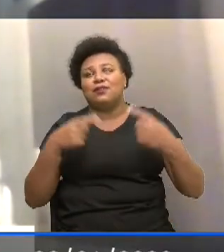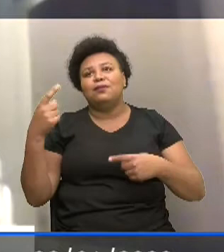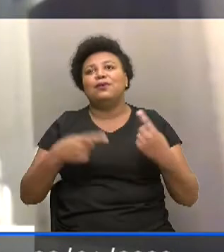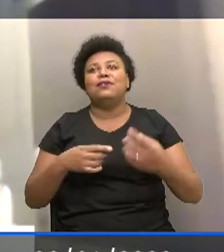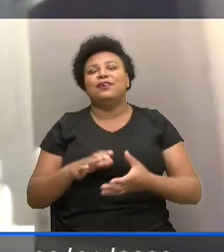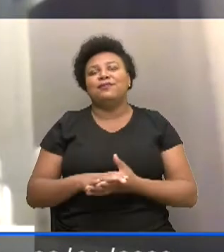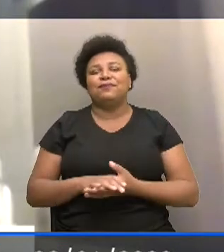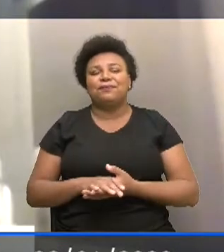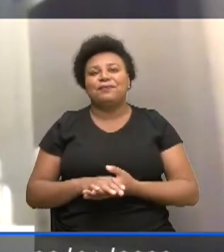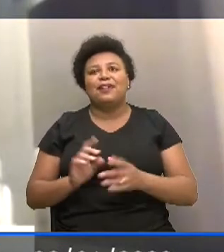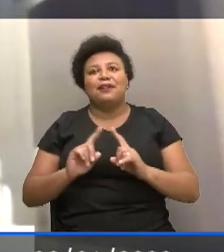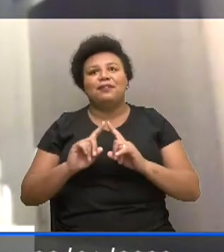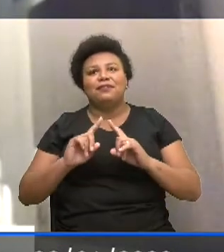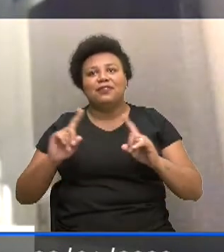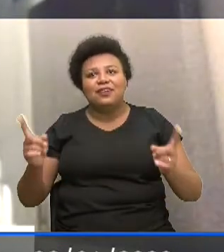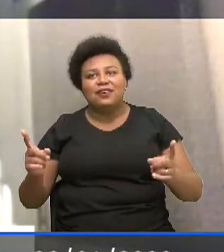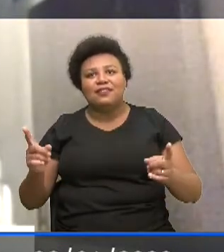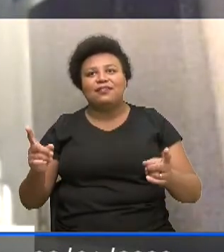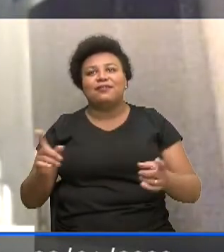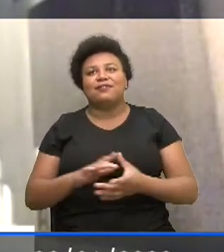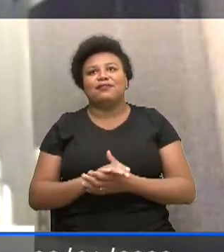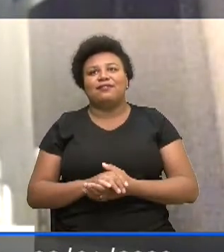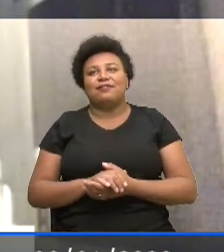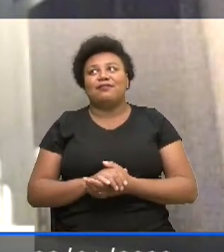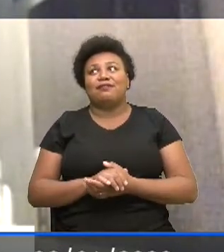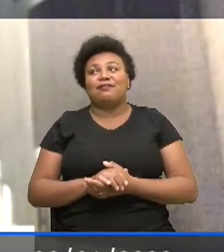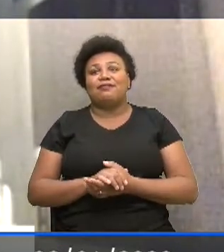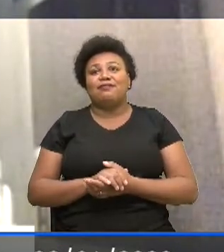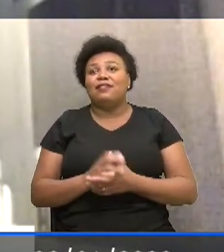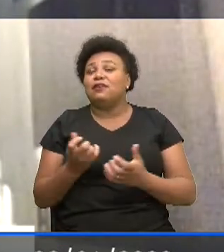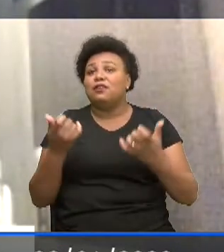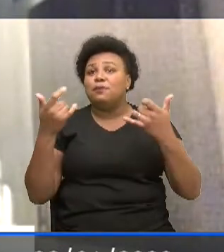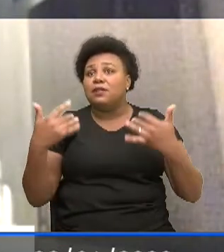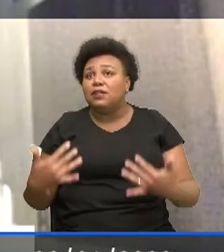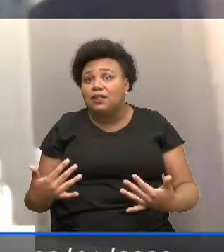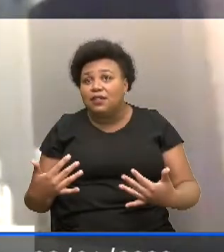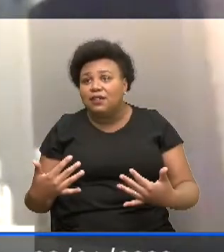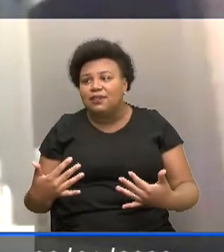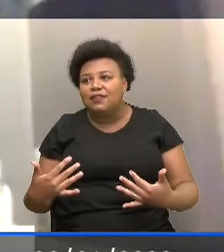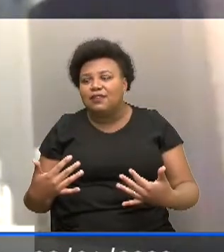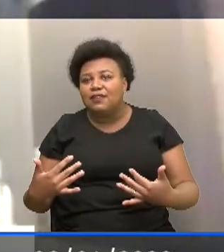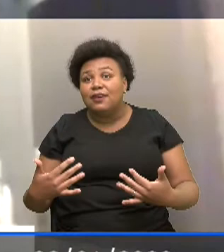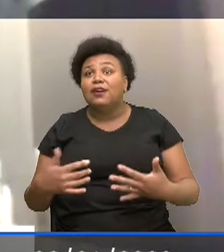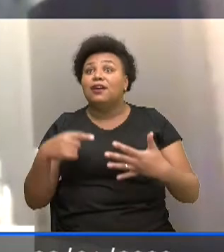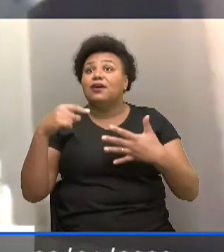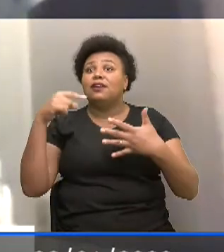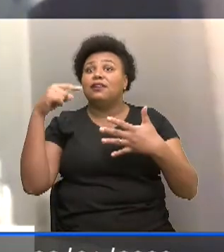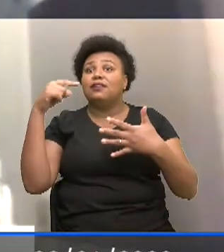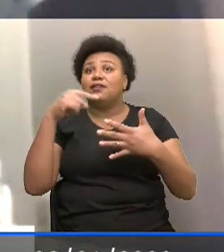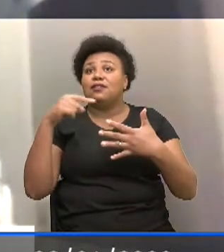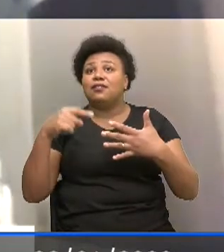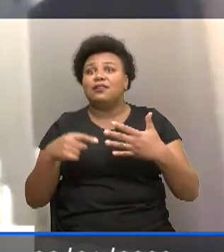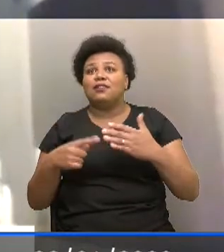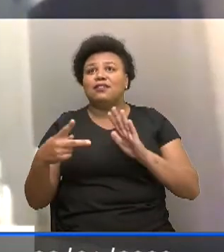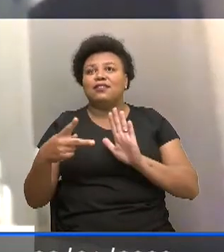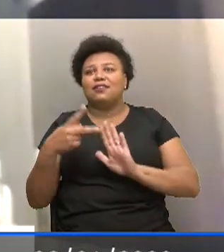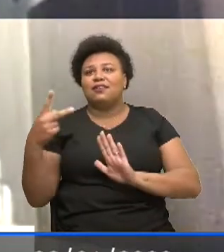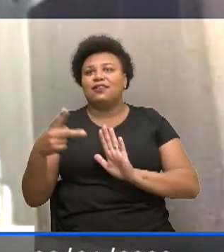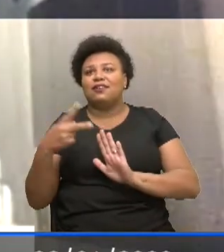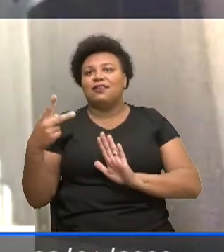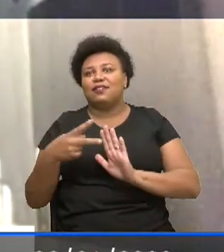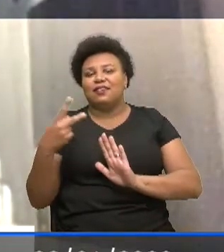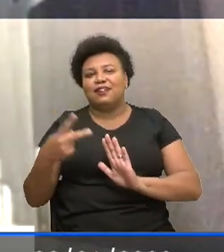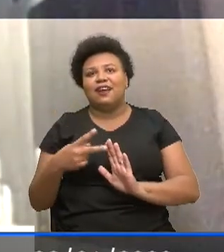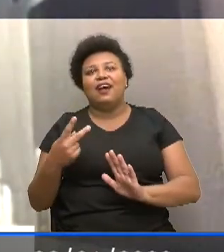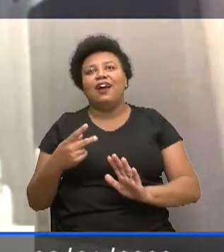matéria, mas gostaria que isso fosse esclarecido. No item 3 da portaria, existe ali a